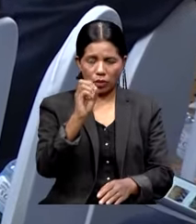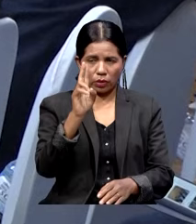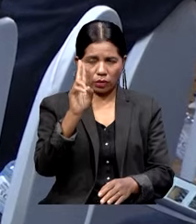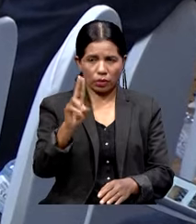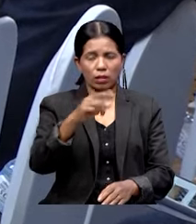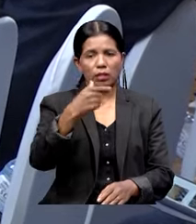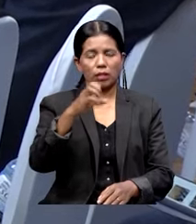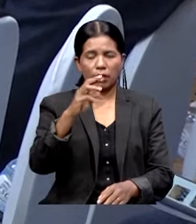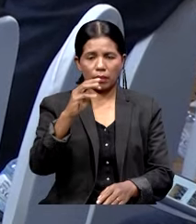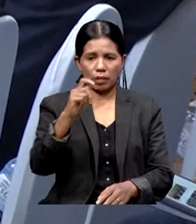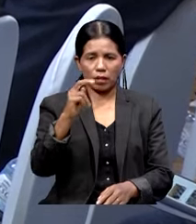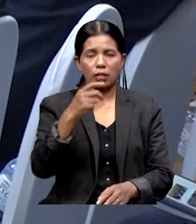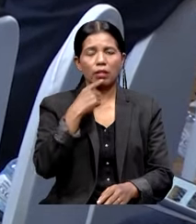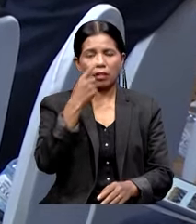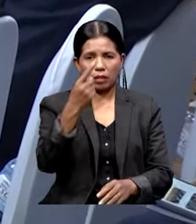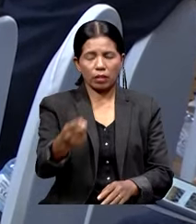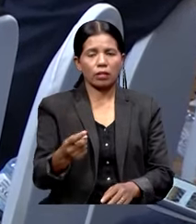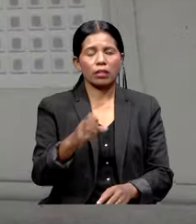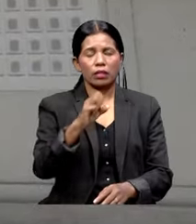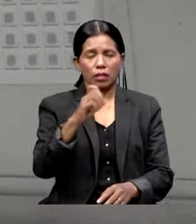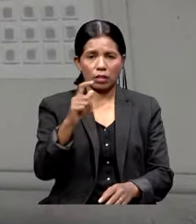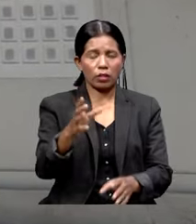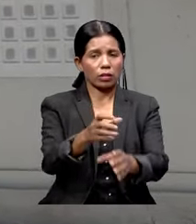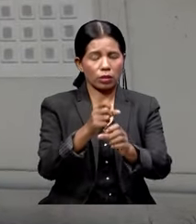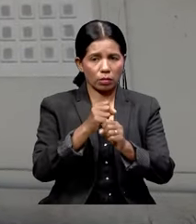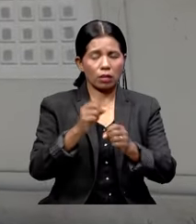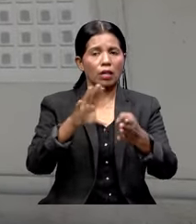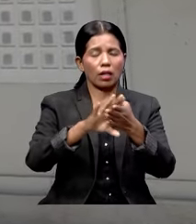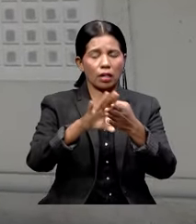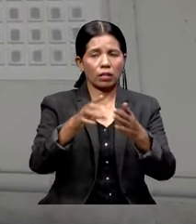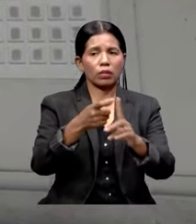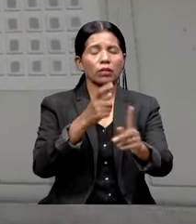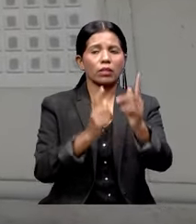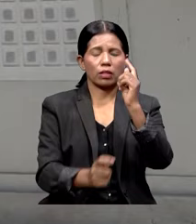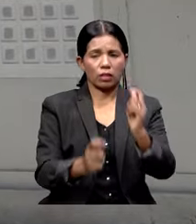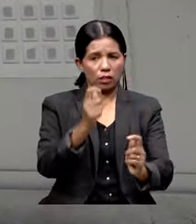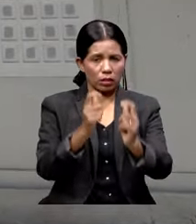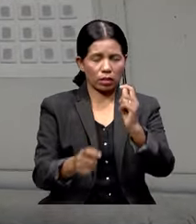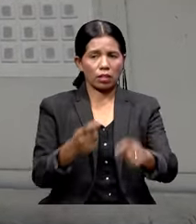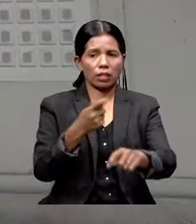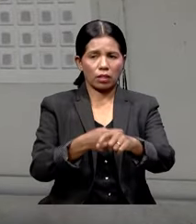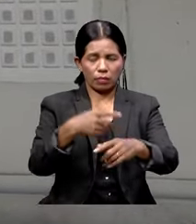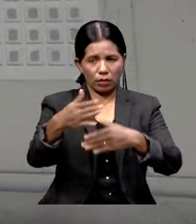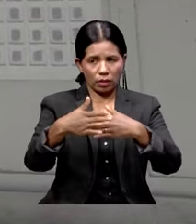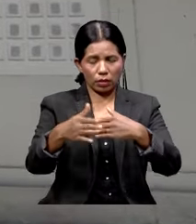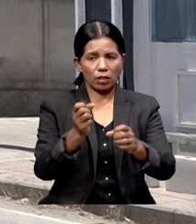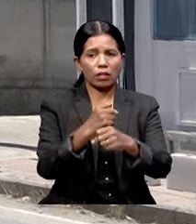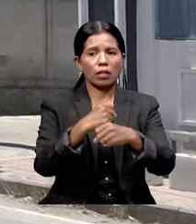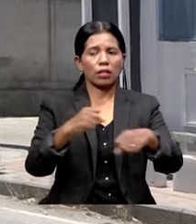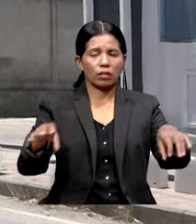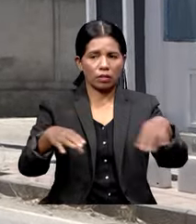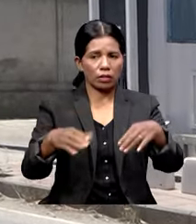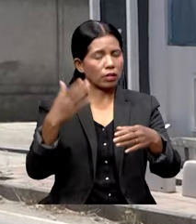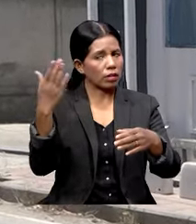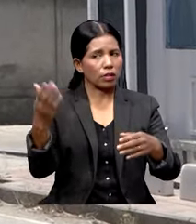Germano Santa British Dias Ateden se atou simona notificação russo Tribunal de Recurso no ia tempo Badak se halau serviço e